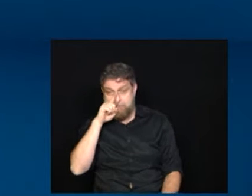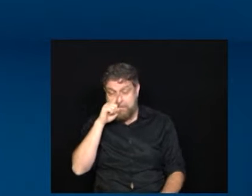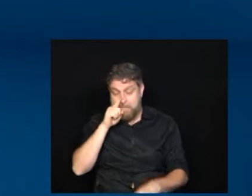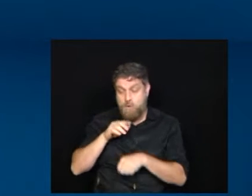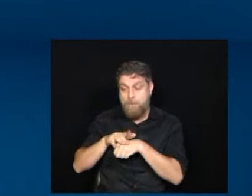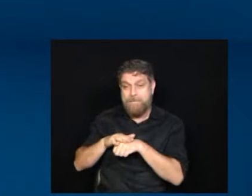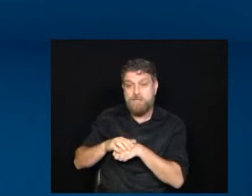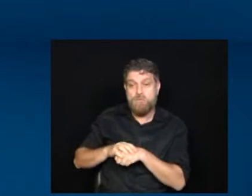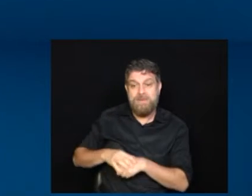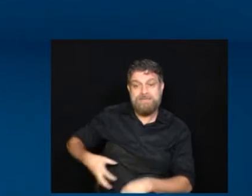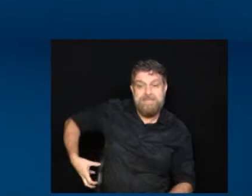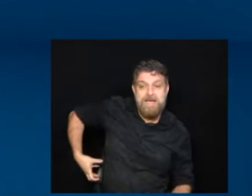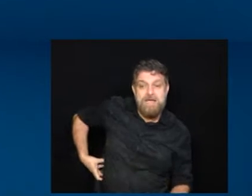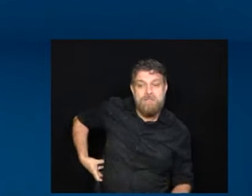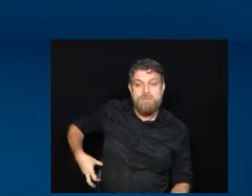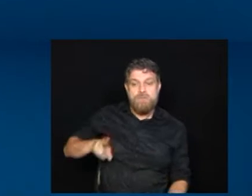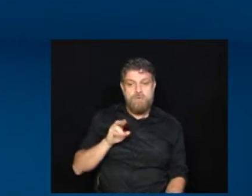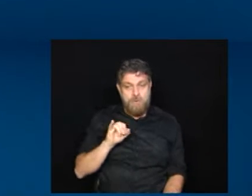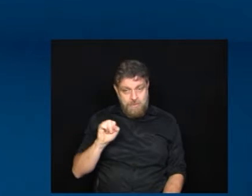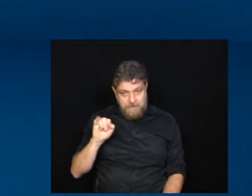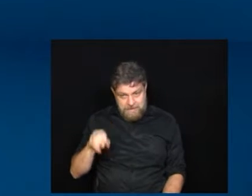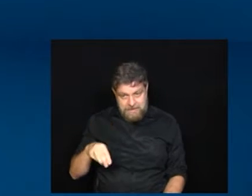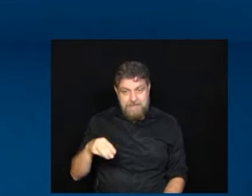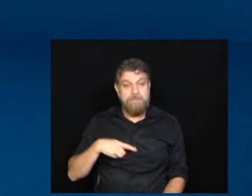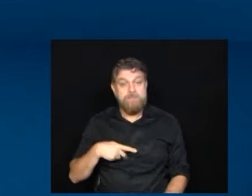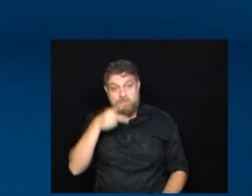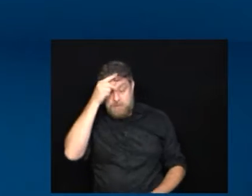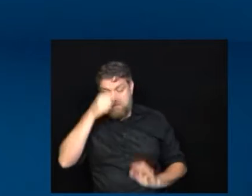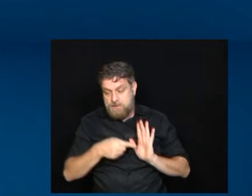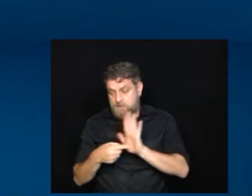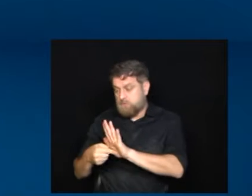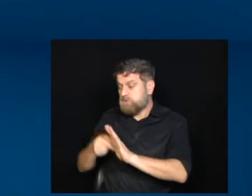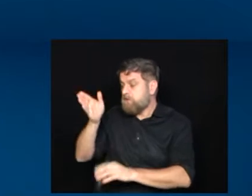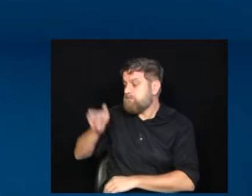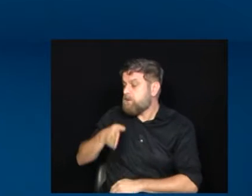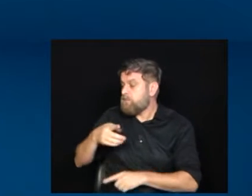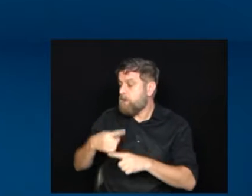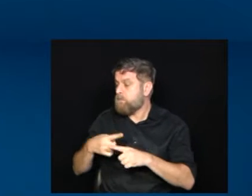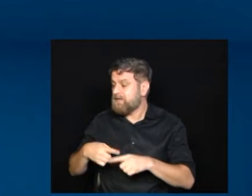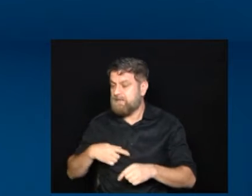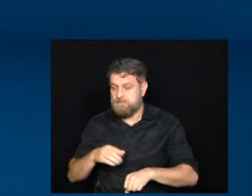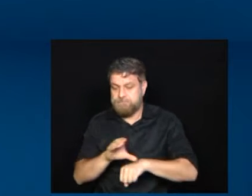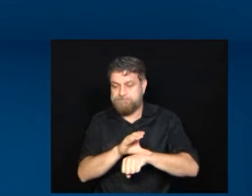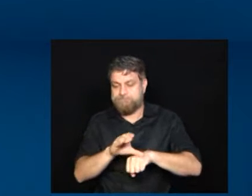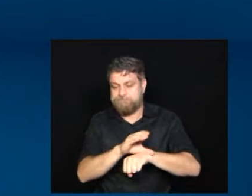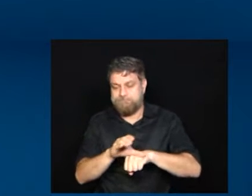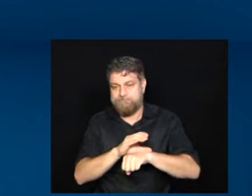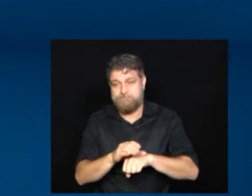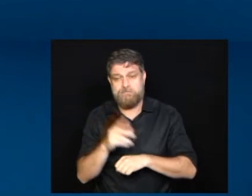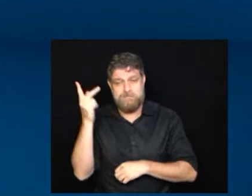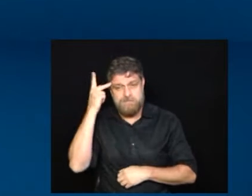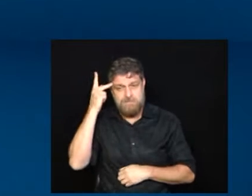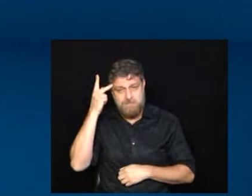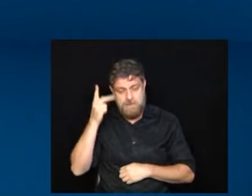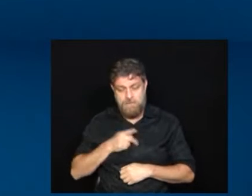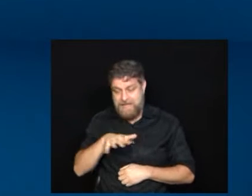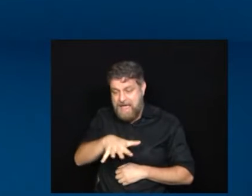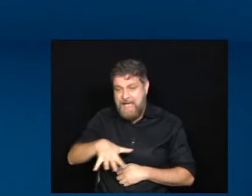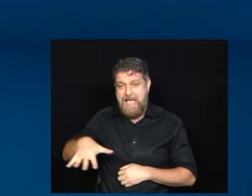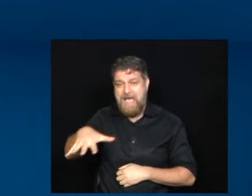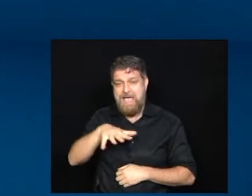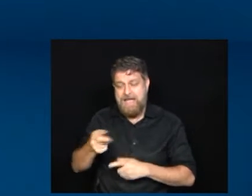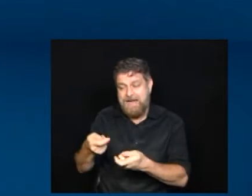Entre as razões para o veto apontadas pelo Executivo estão a violação da Constituição Paulista por invadir a